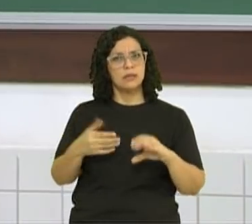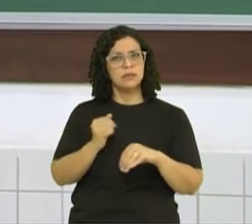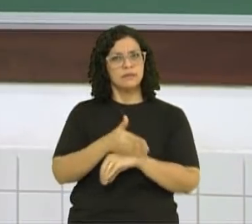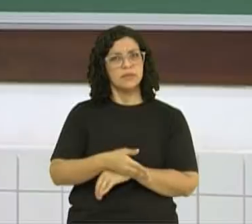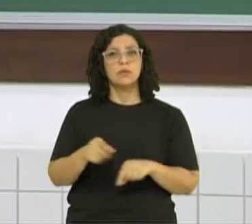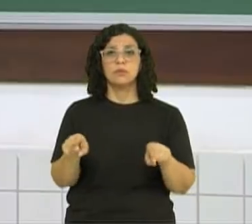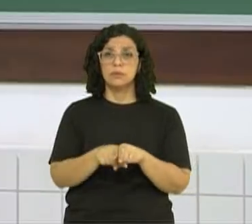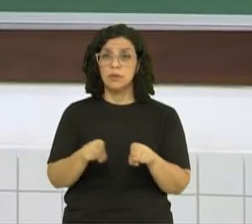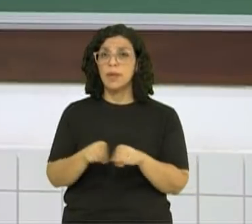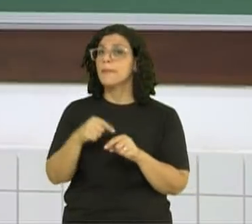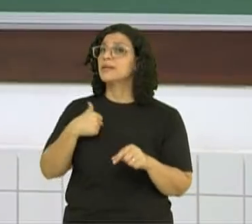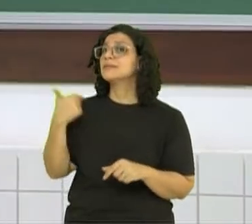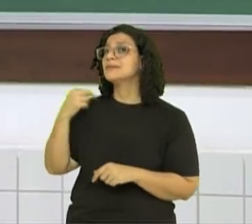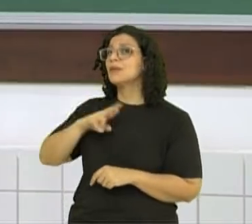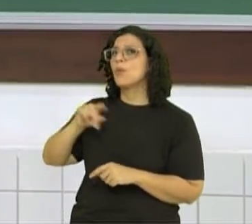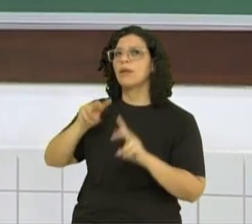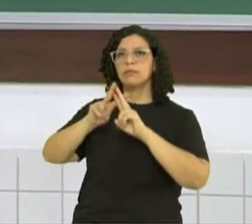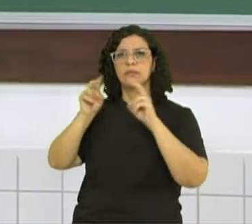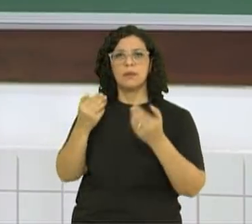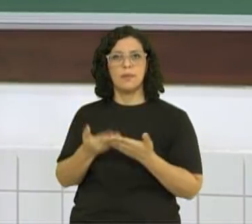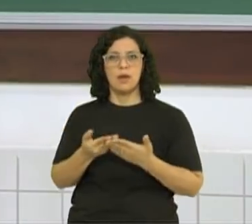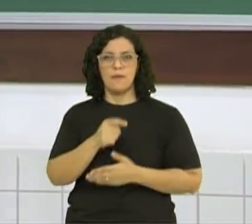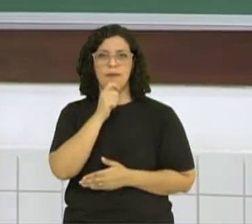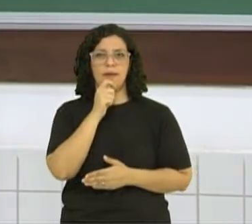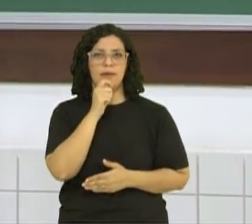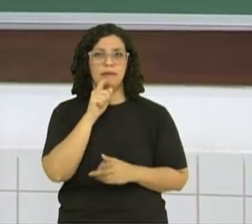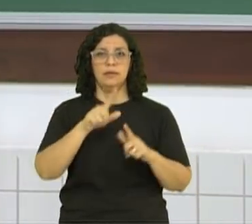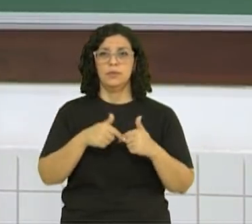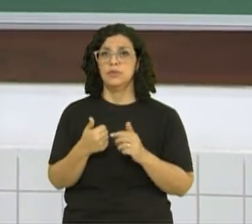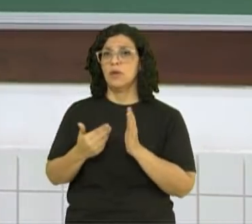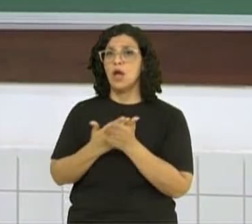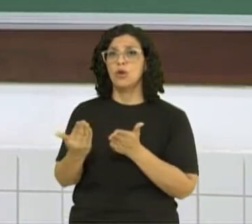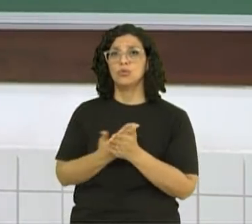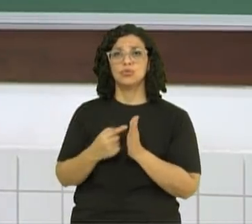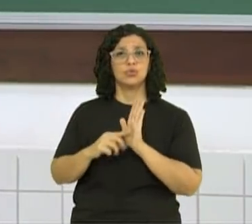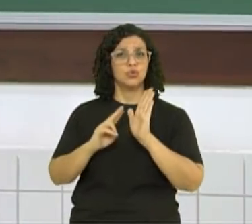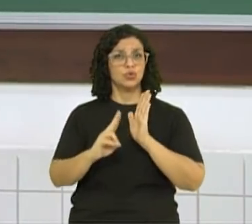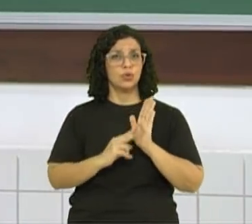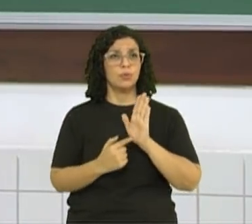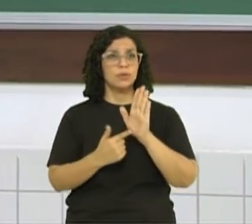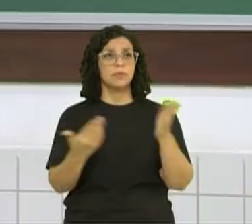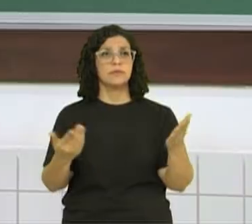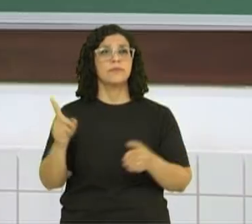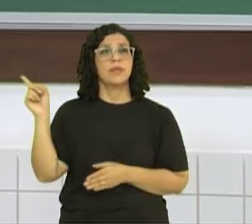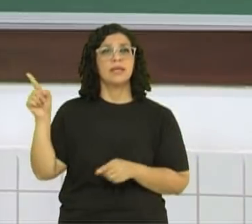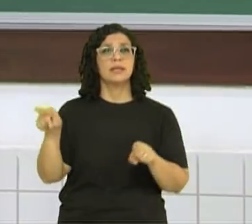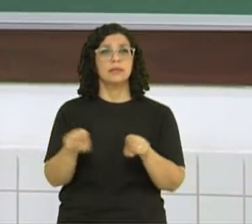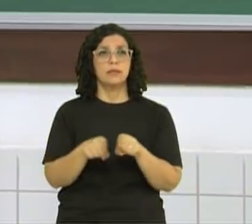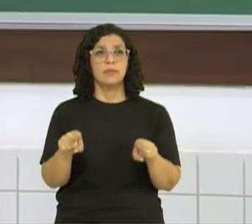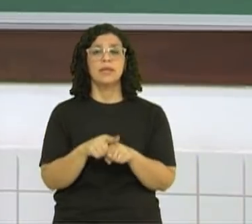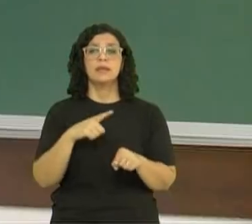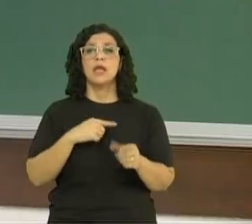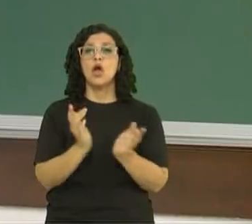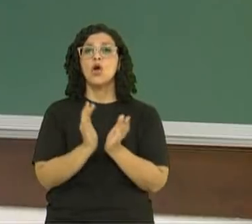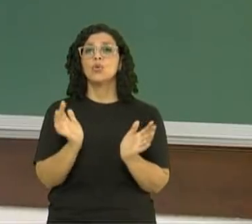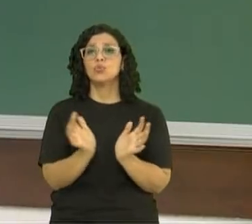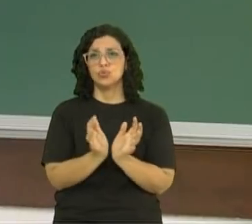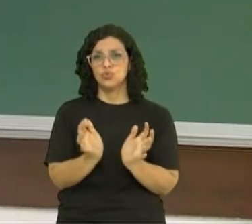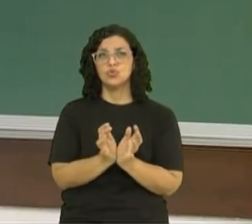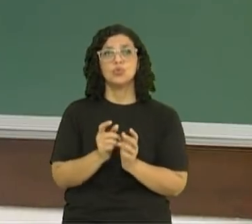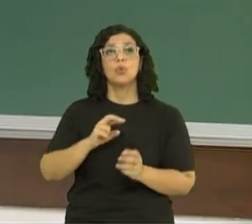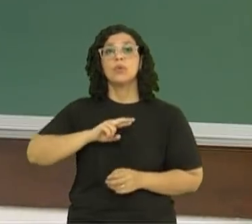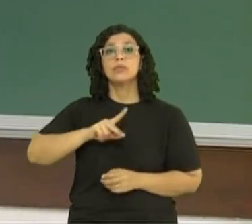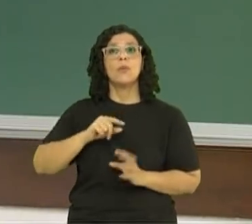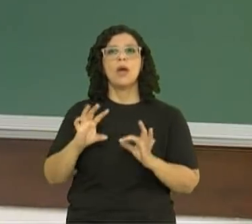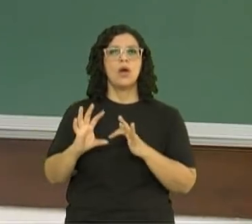né, que não foram tema das nossas aulas, né? Então aqui alguns exemplos para vocês. E aqui outras entidades, né, de esportes